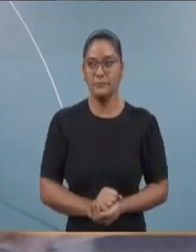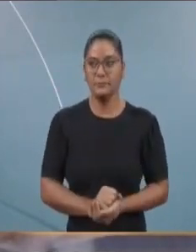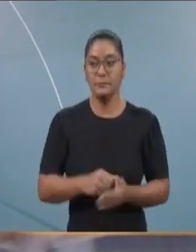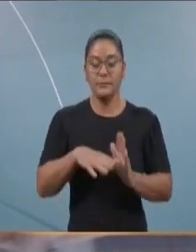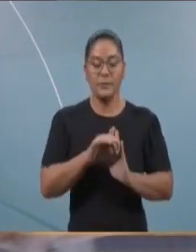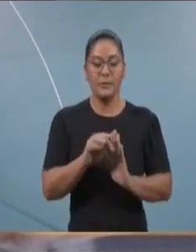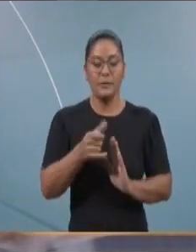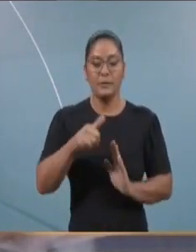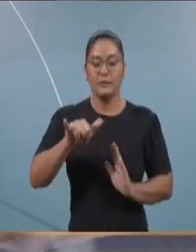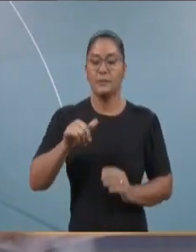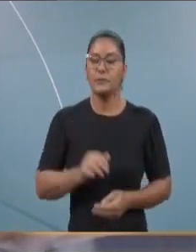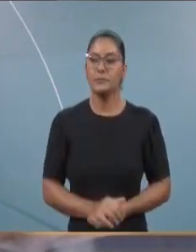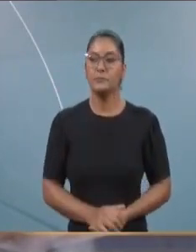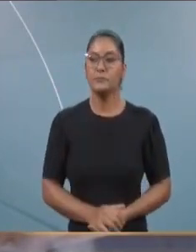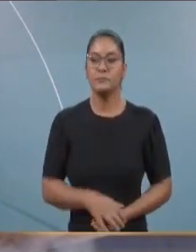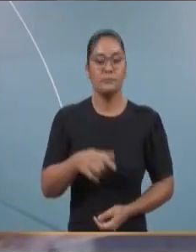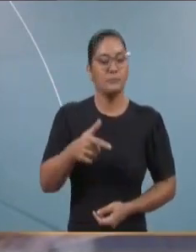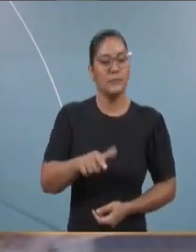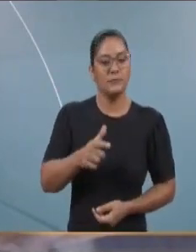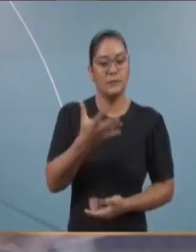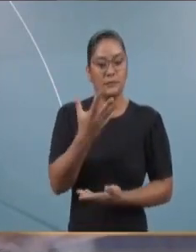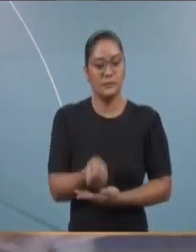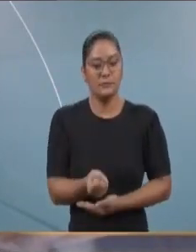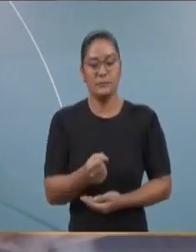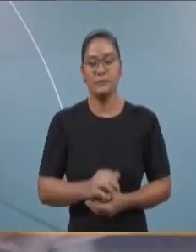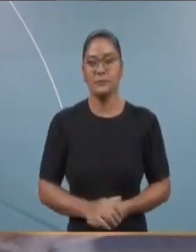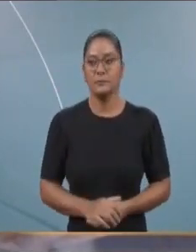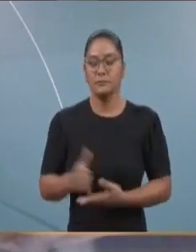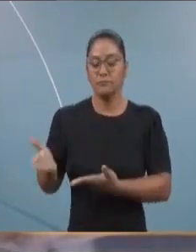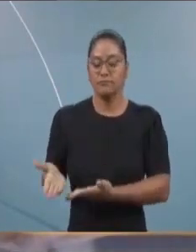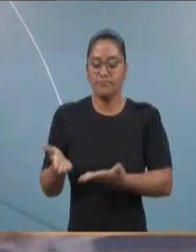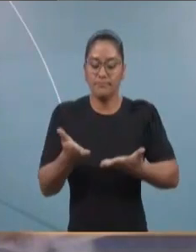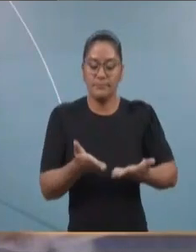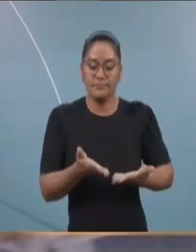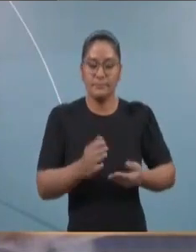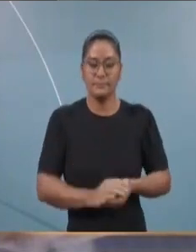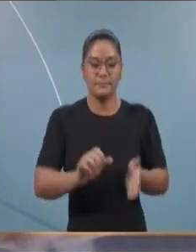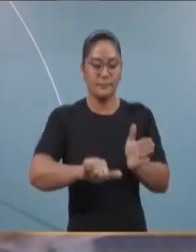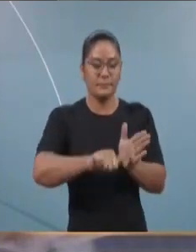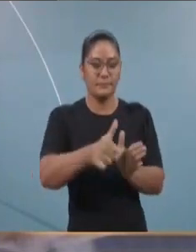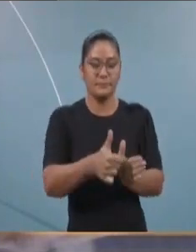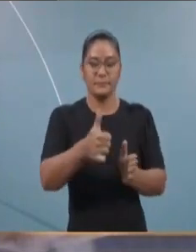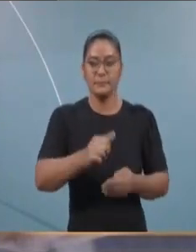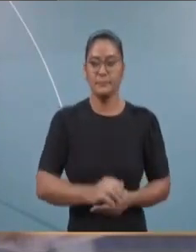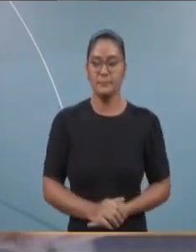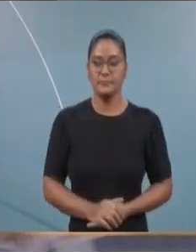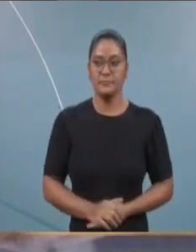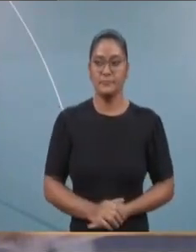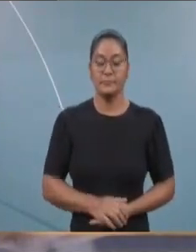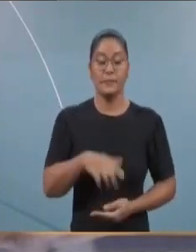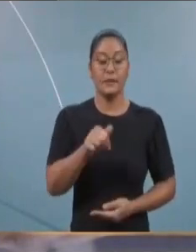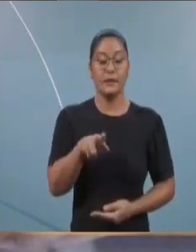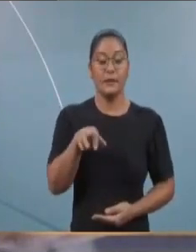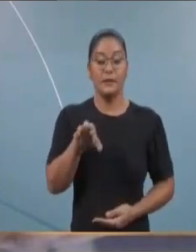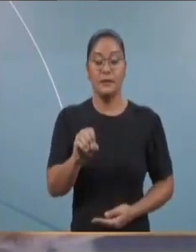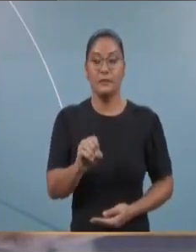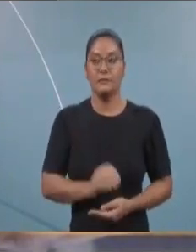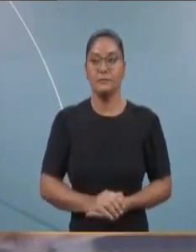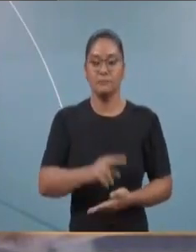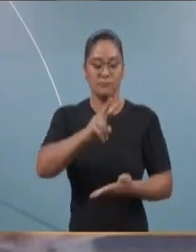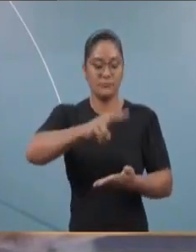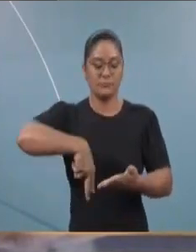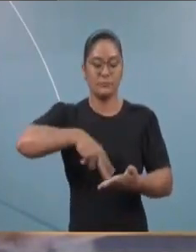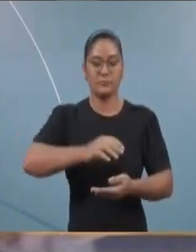di oficial eletrônico não havendo essa ata está aprovada convido o senhor primeiro secretário Galeno Torquato para fazer a leitura do